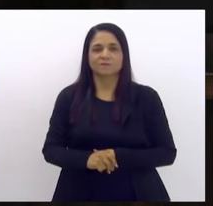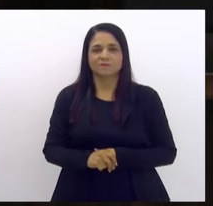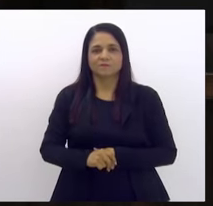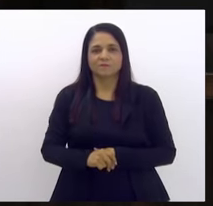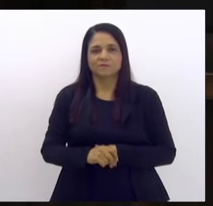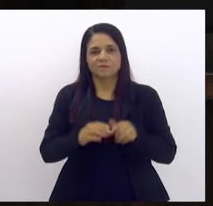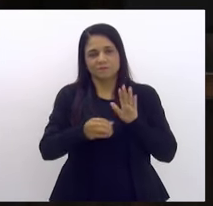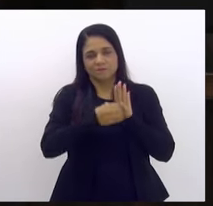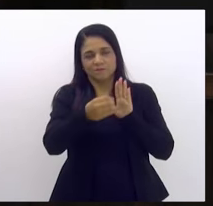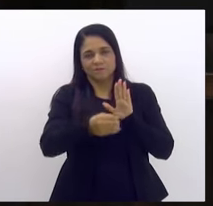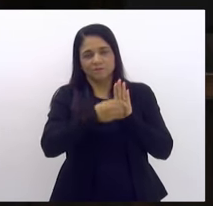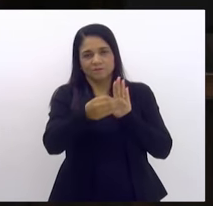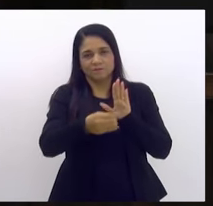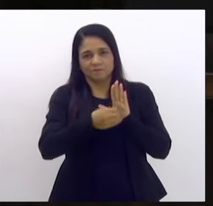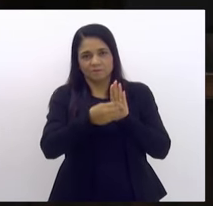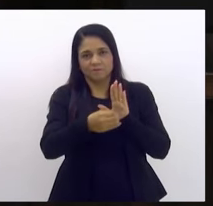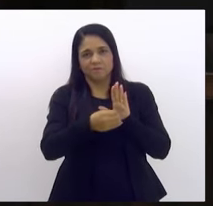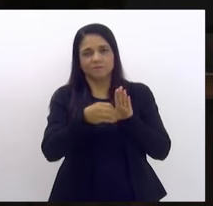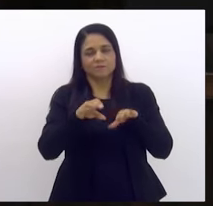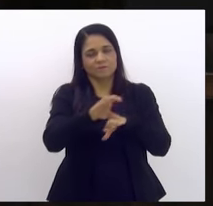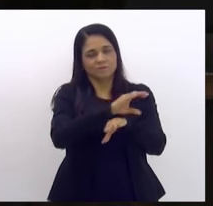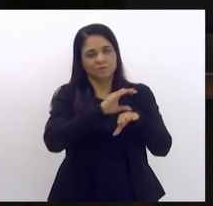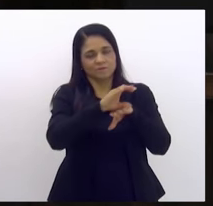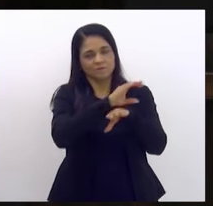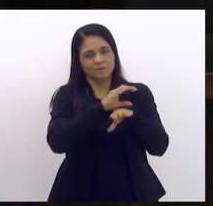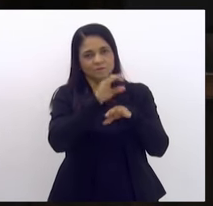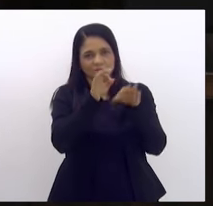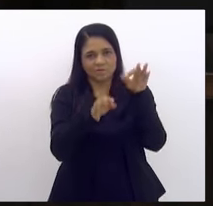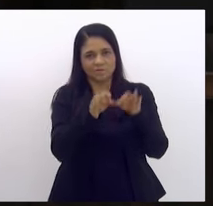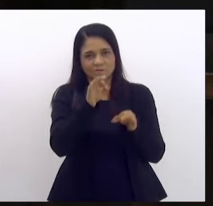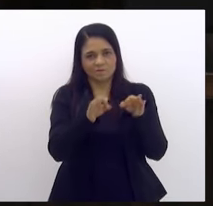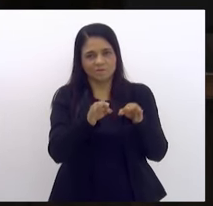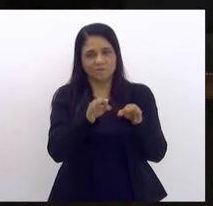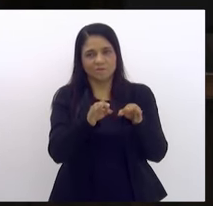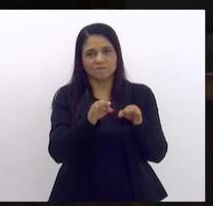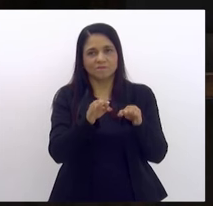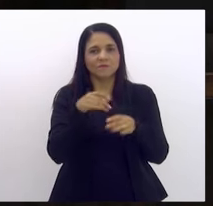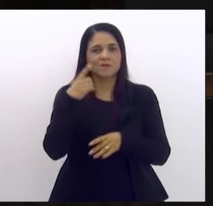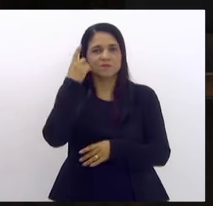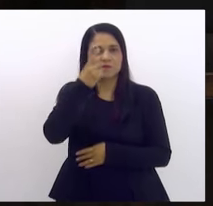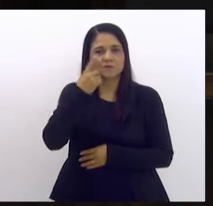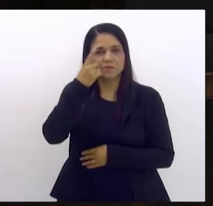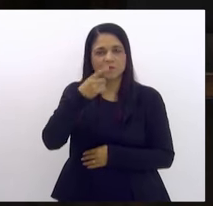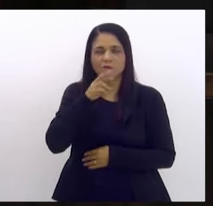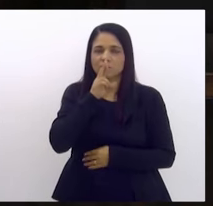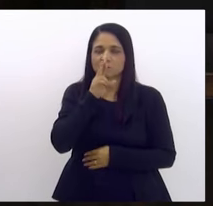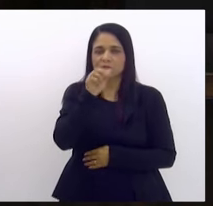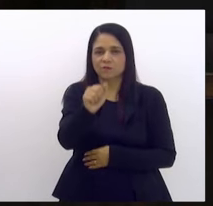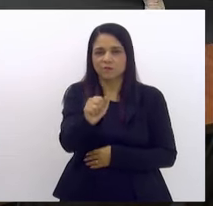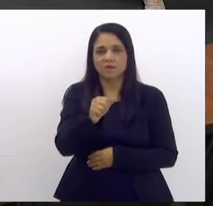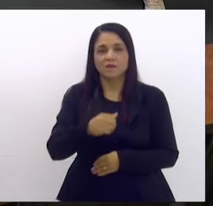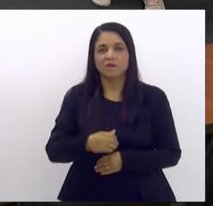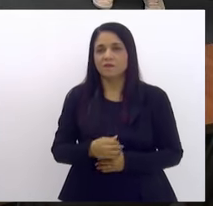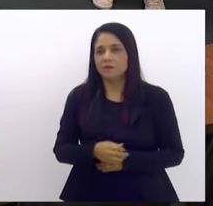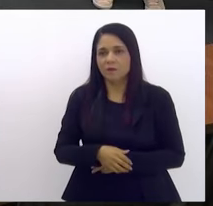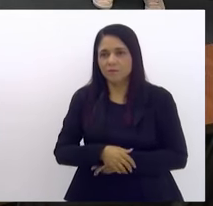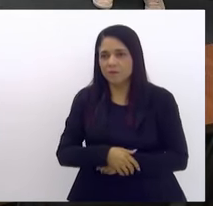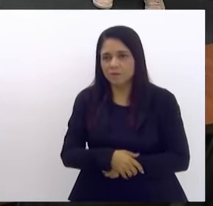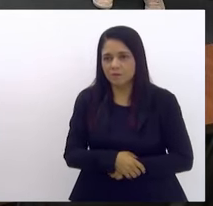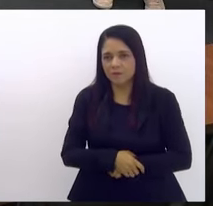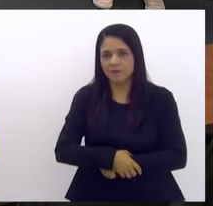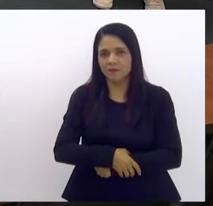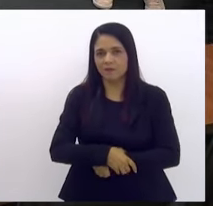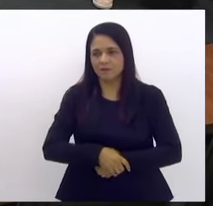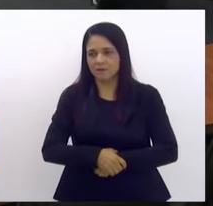Para emitir pareceres da Constituição e Justiça, nosso nobre deputado Rodrigo Amorim.